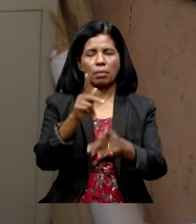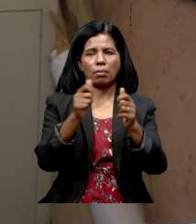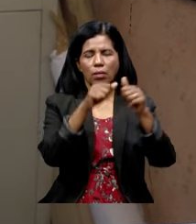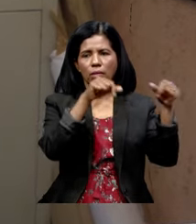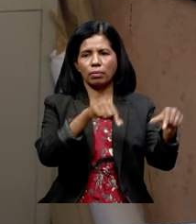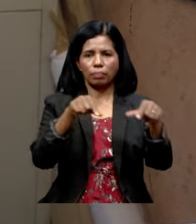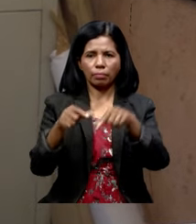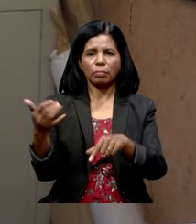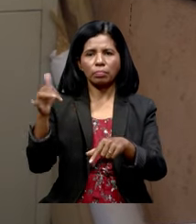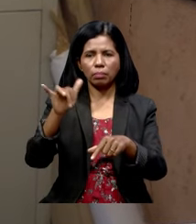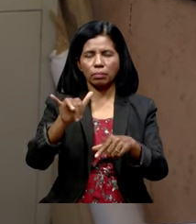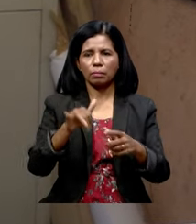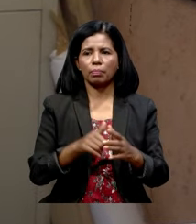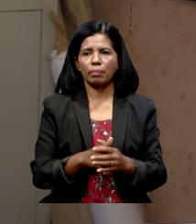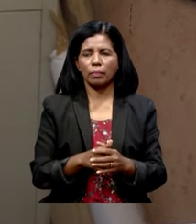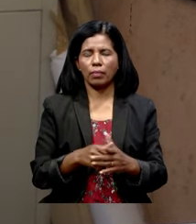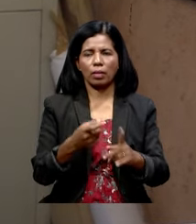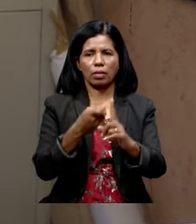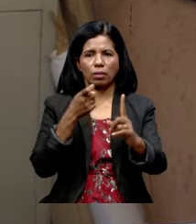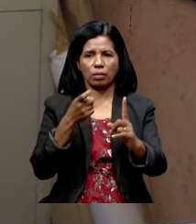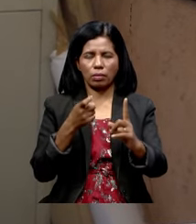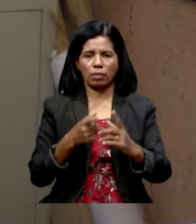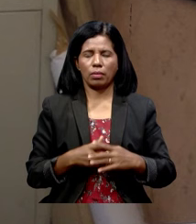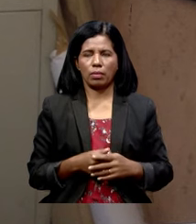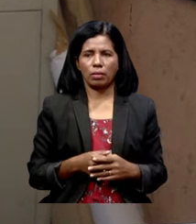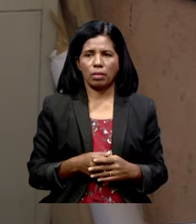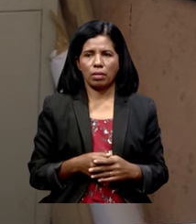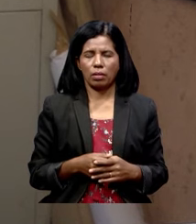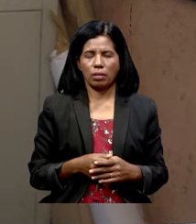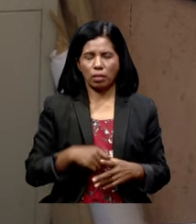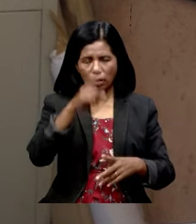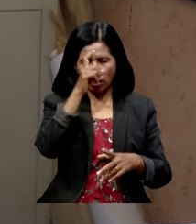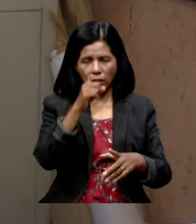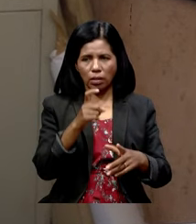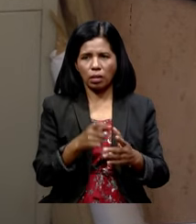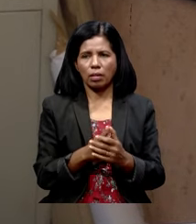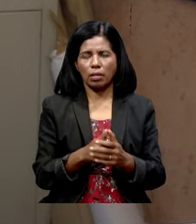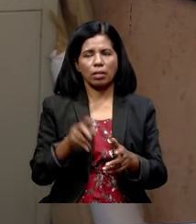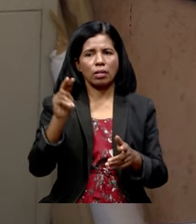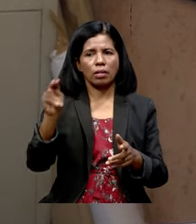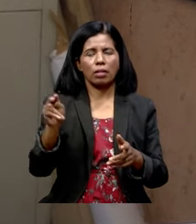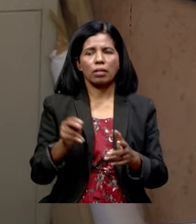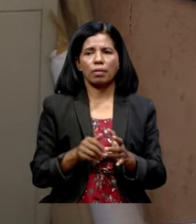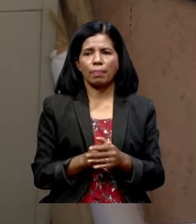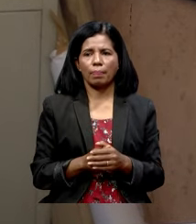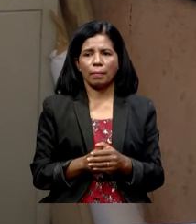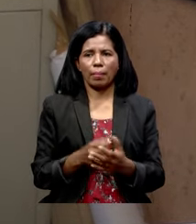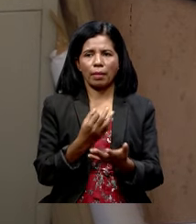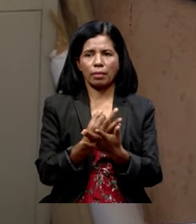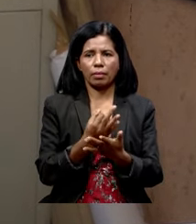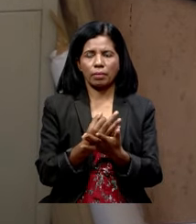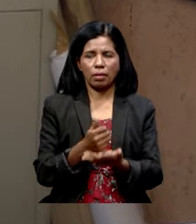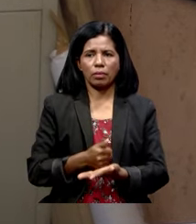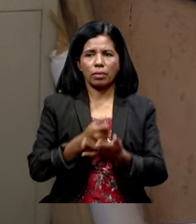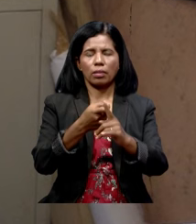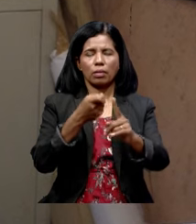ho sira parte ansa terceira idade ne kan inia sir nia be osane ne facilita